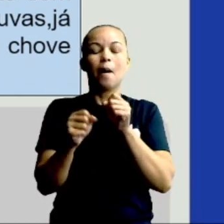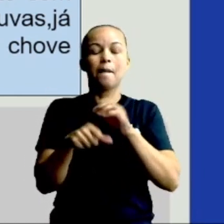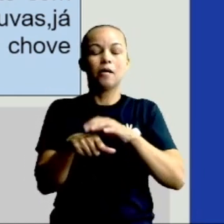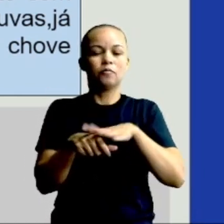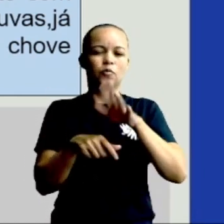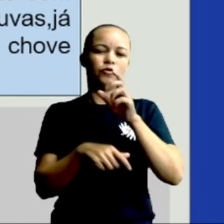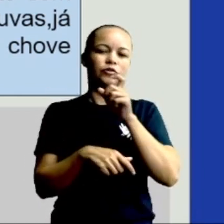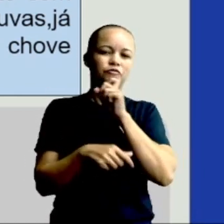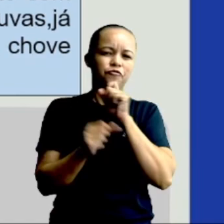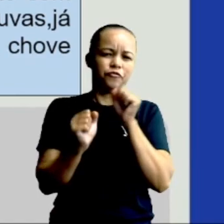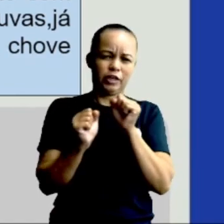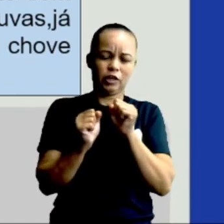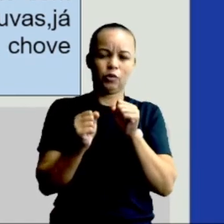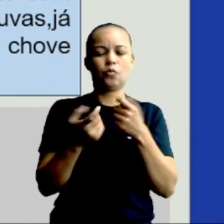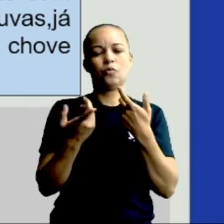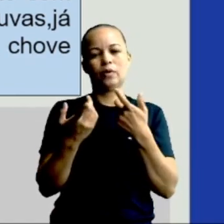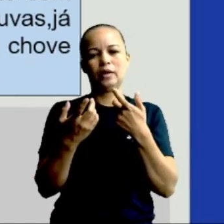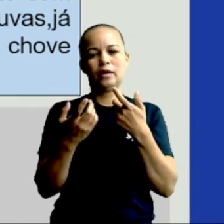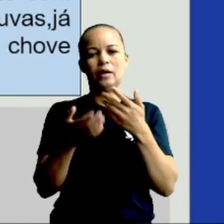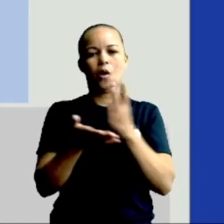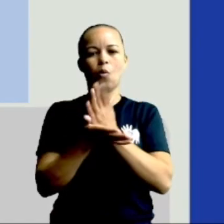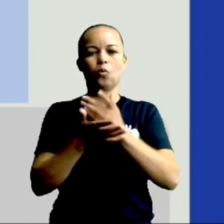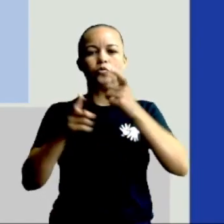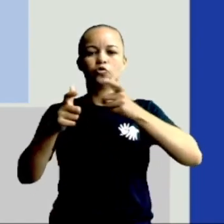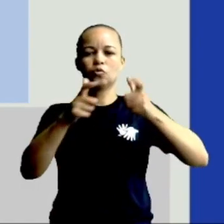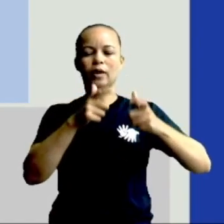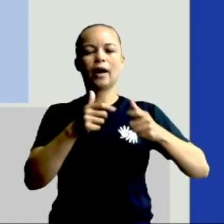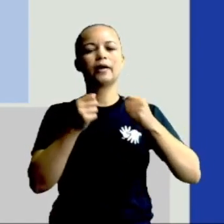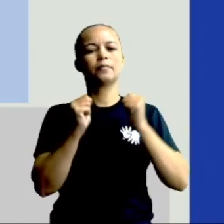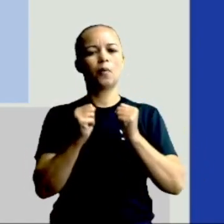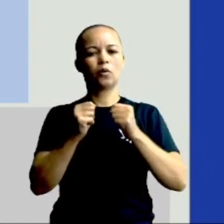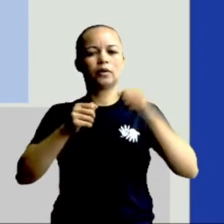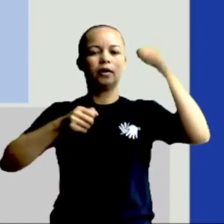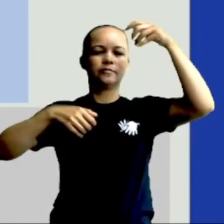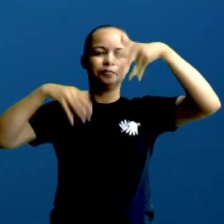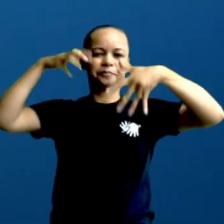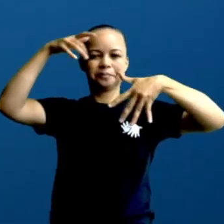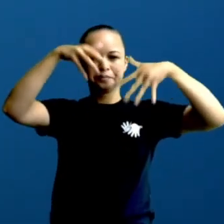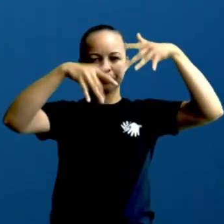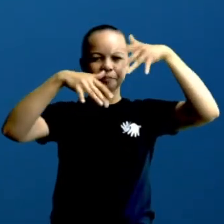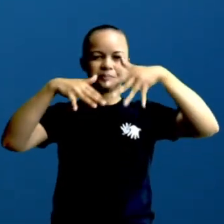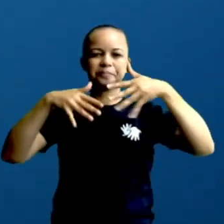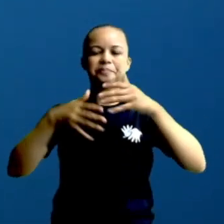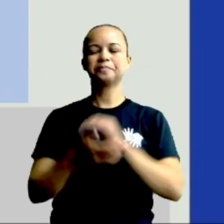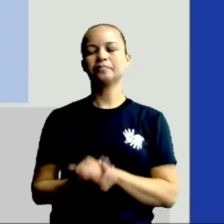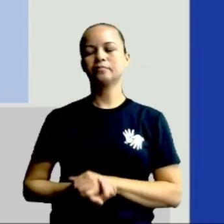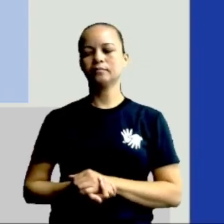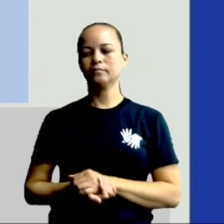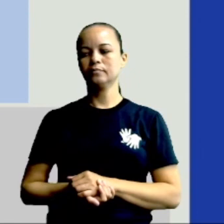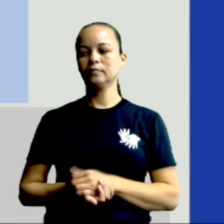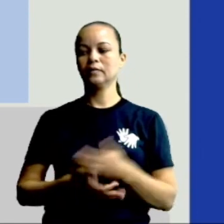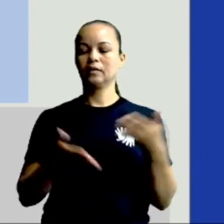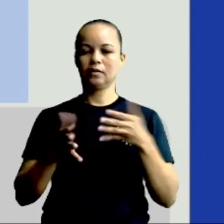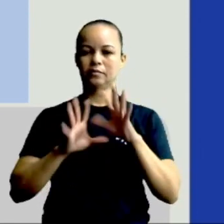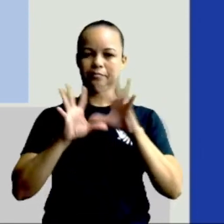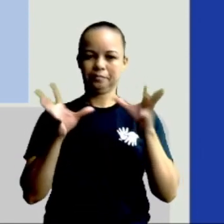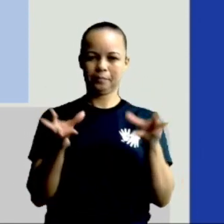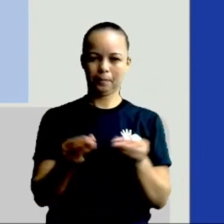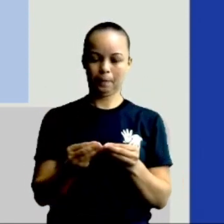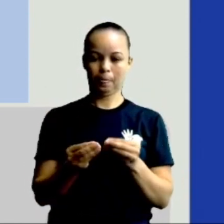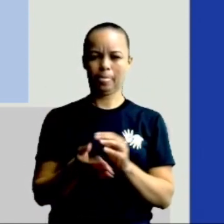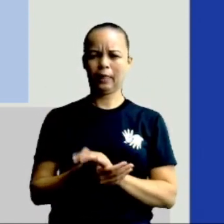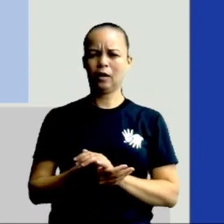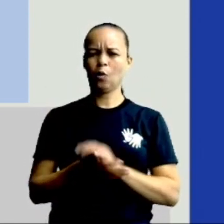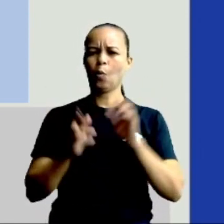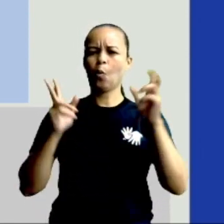frio. Em alguns lugares chega até nevar. Pronto, e agora nós vamos para a nossa revisão. A nossa aula de hoje, qual